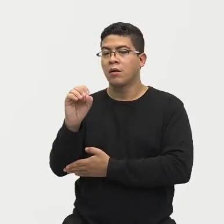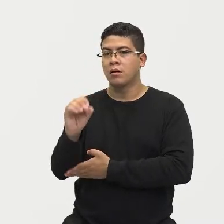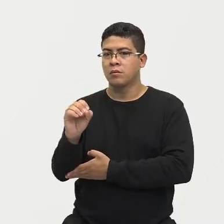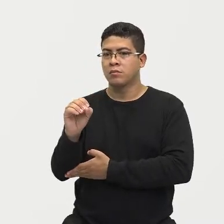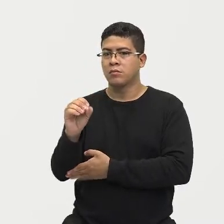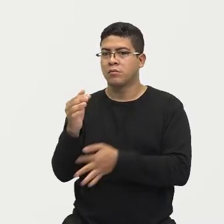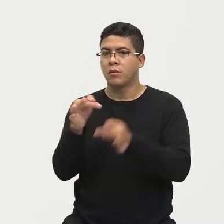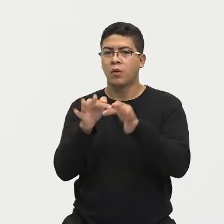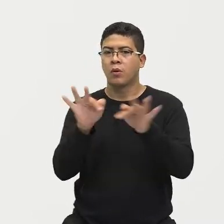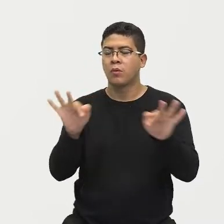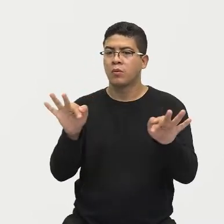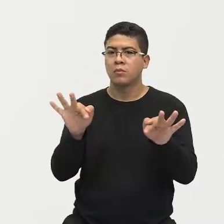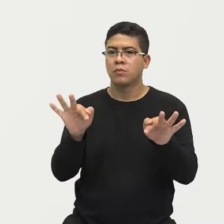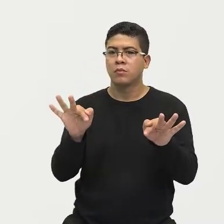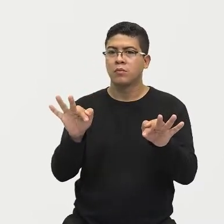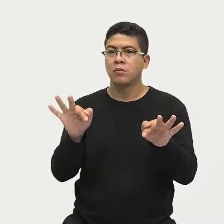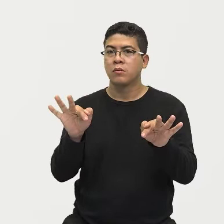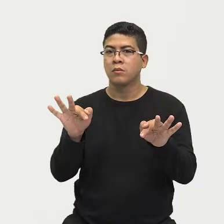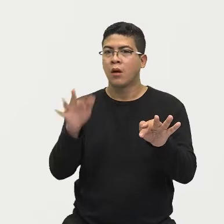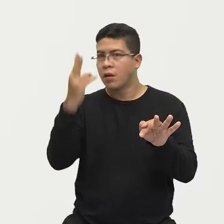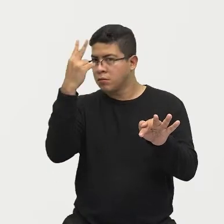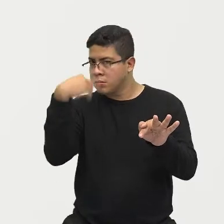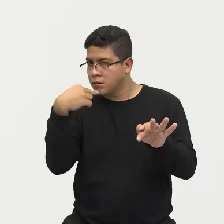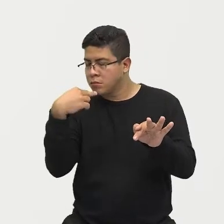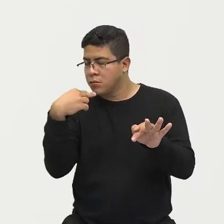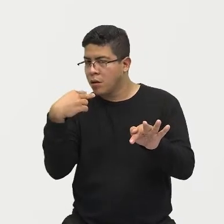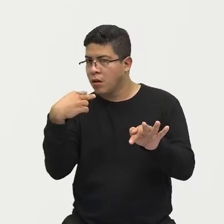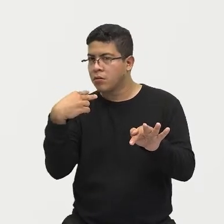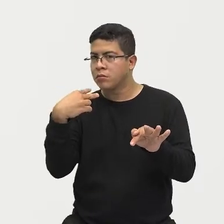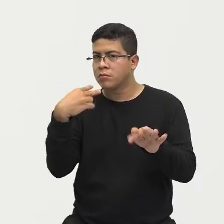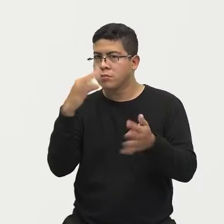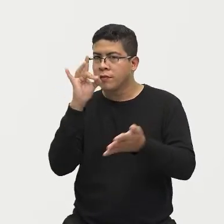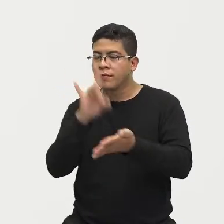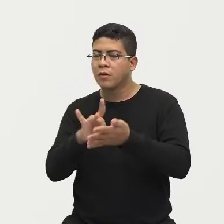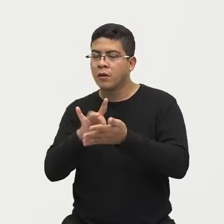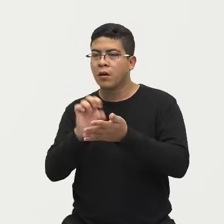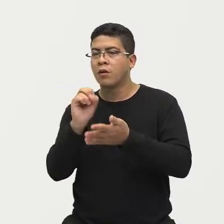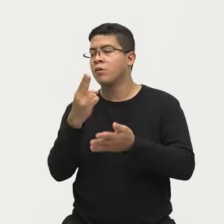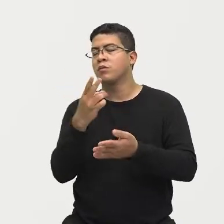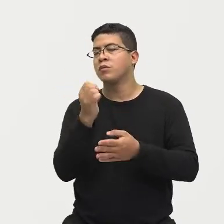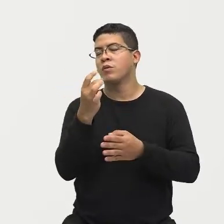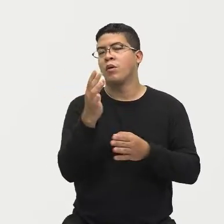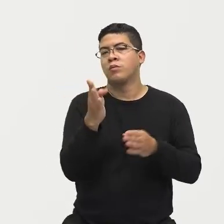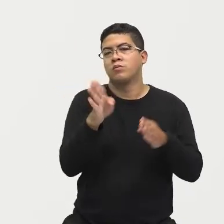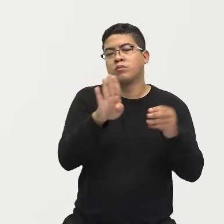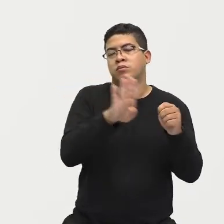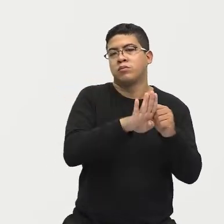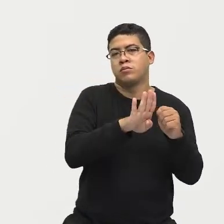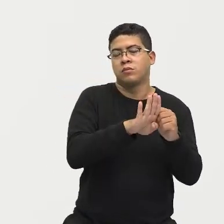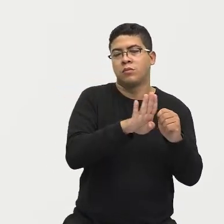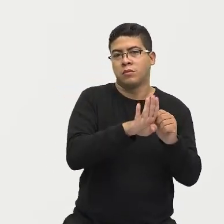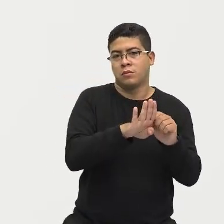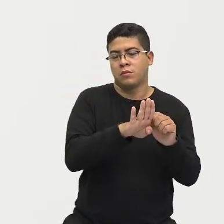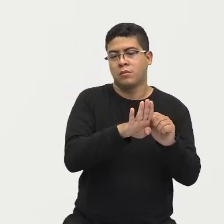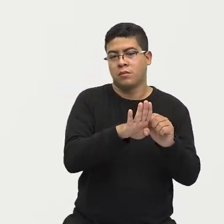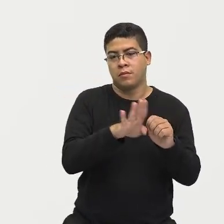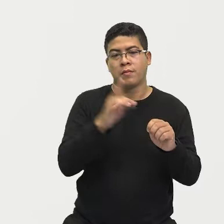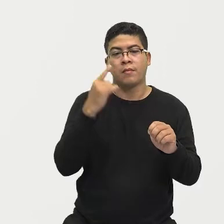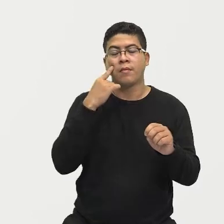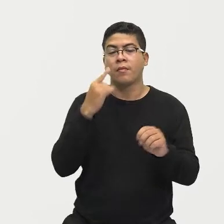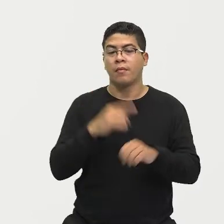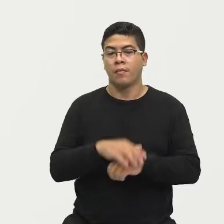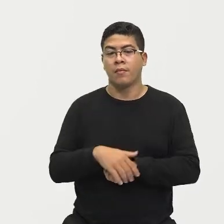um substantivo, é um nome de alguém? Está nomeando um ser. Muito bem. Da